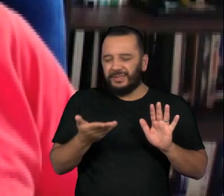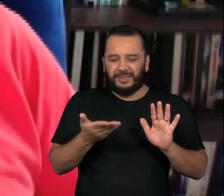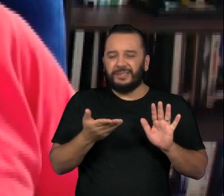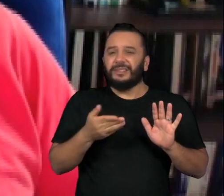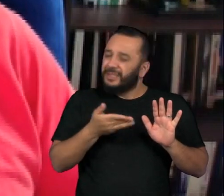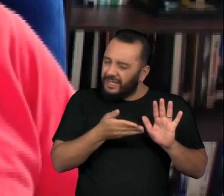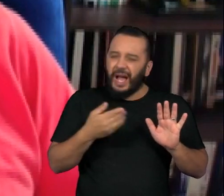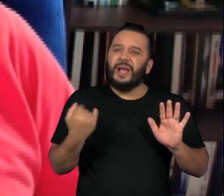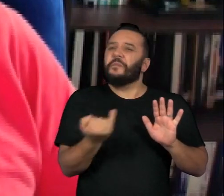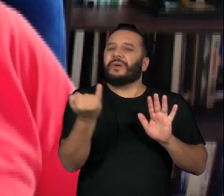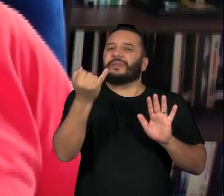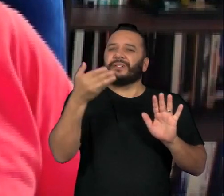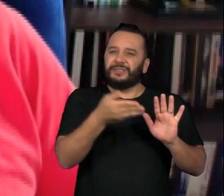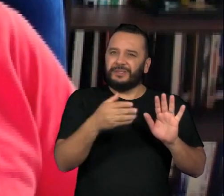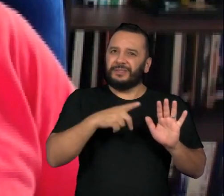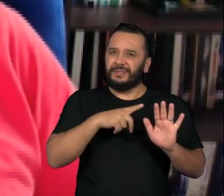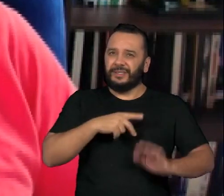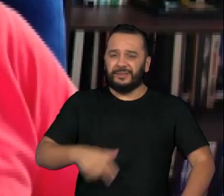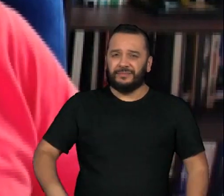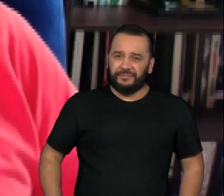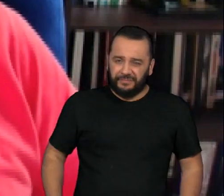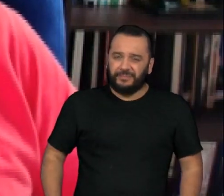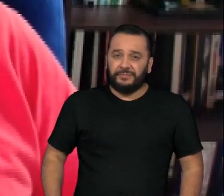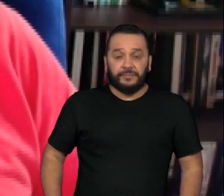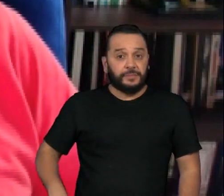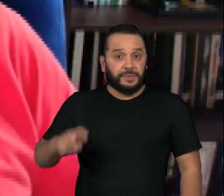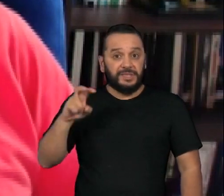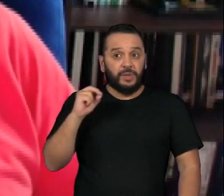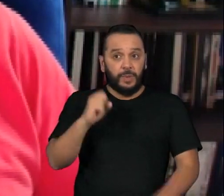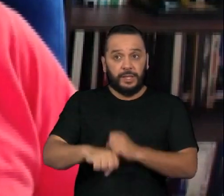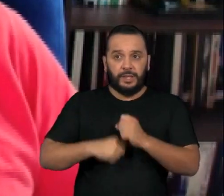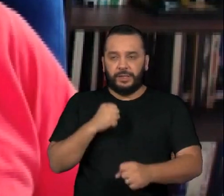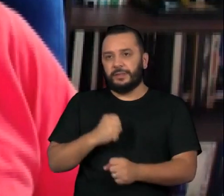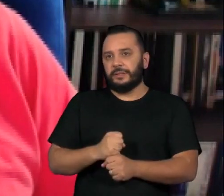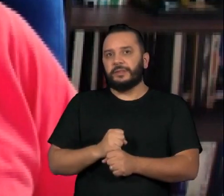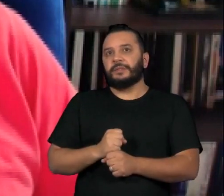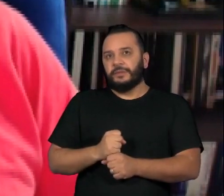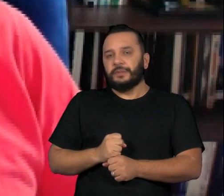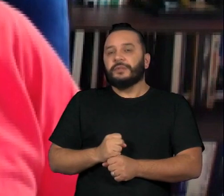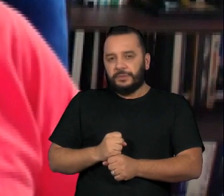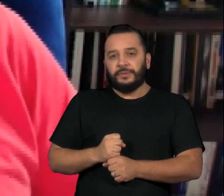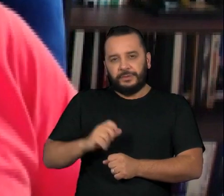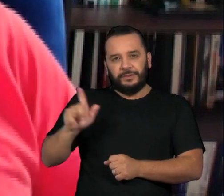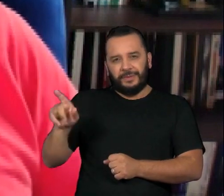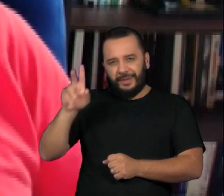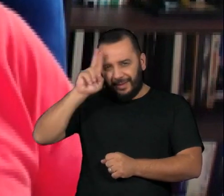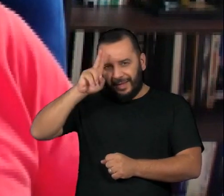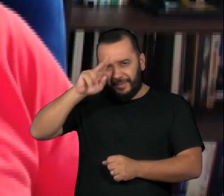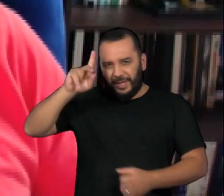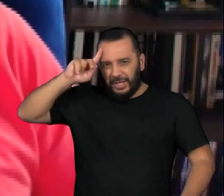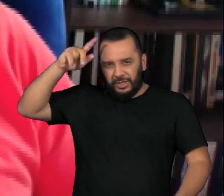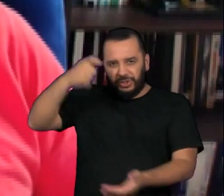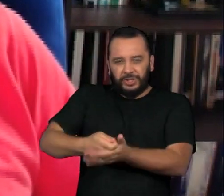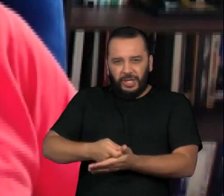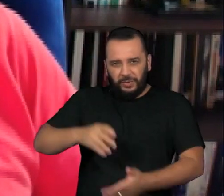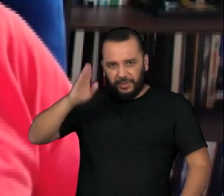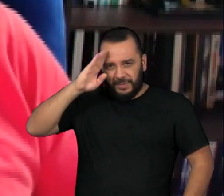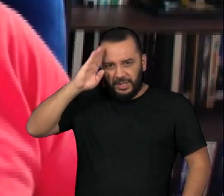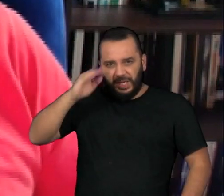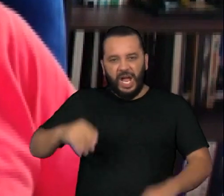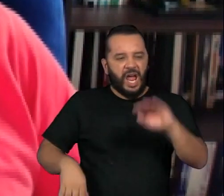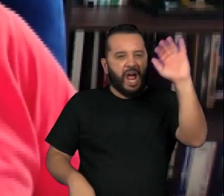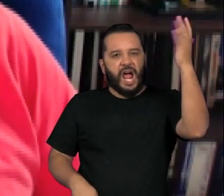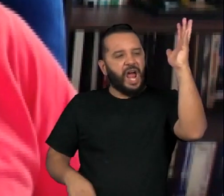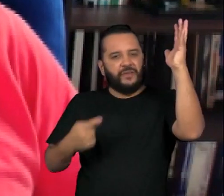Recuamos 50 anos num atraso total da época da ditadura militar, que A árvore era